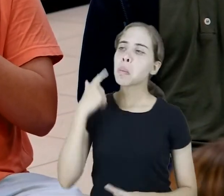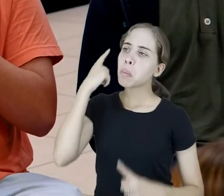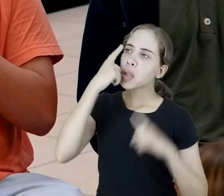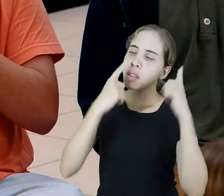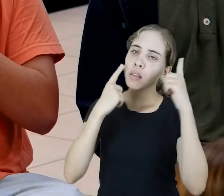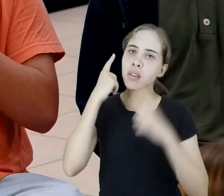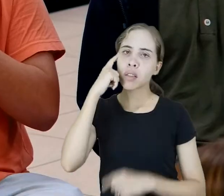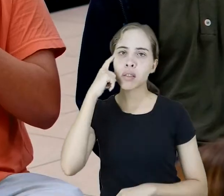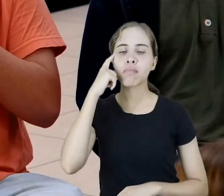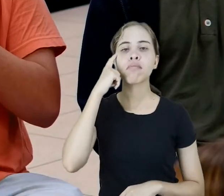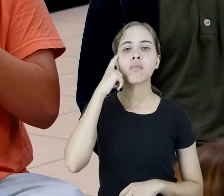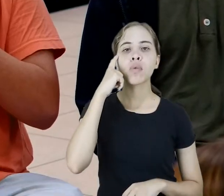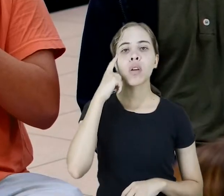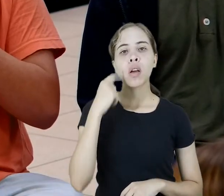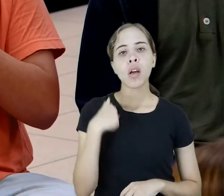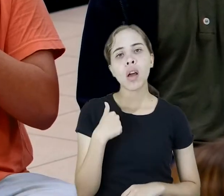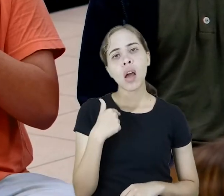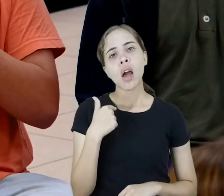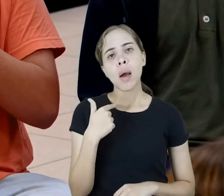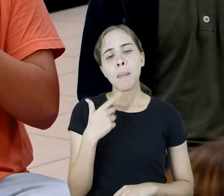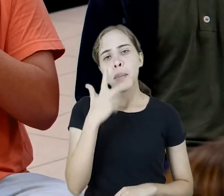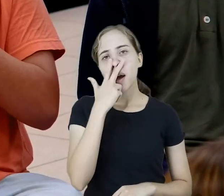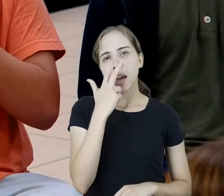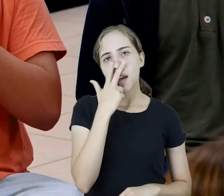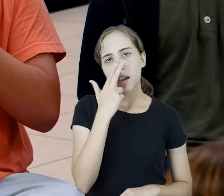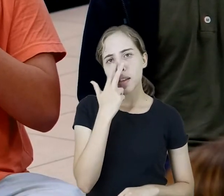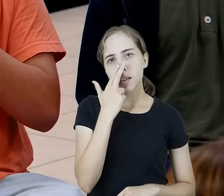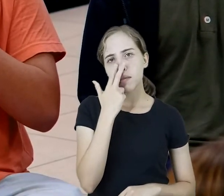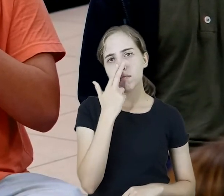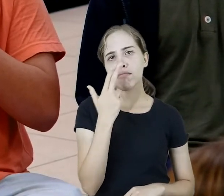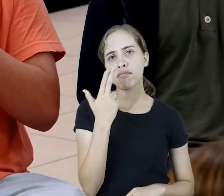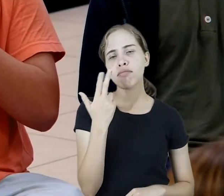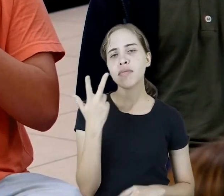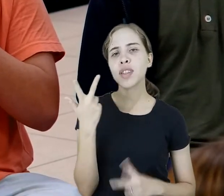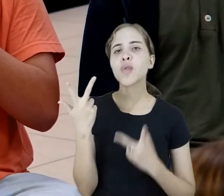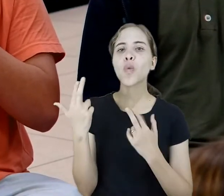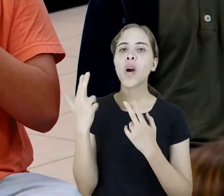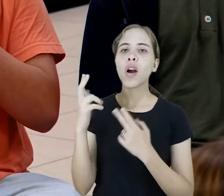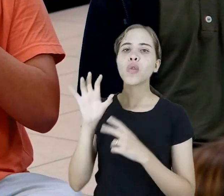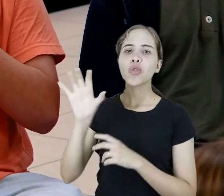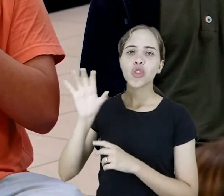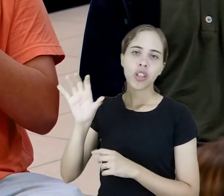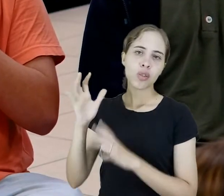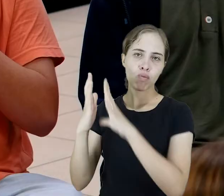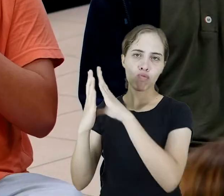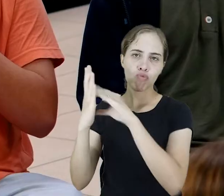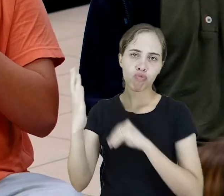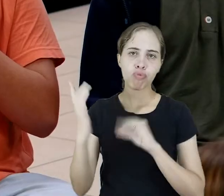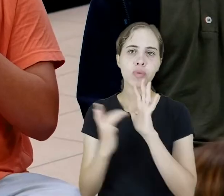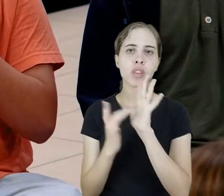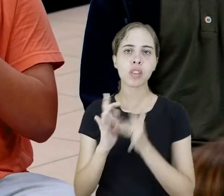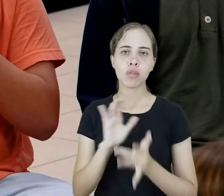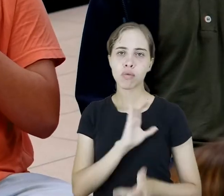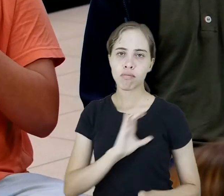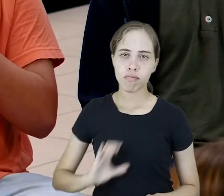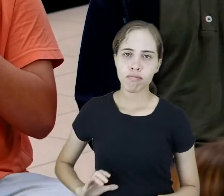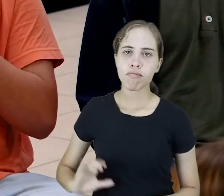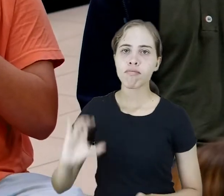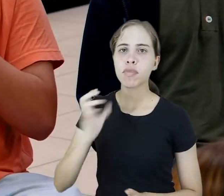ver que eu fui como um salvador e que eu me lembrei de um